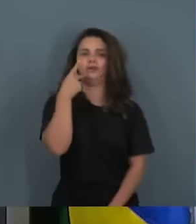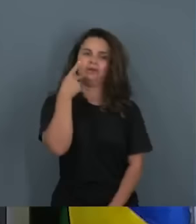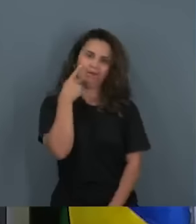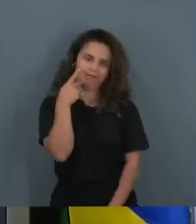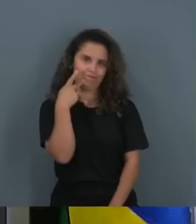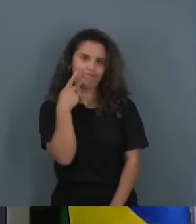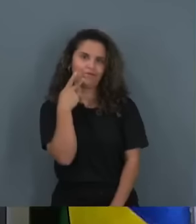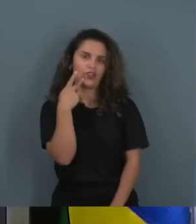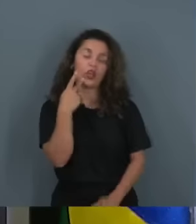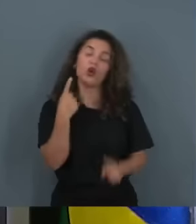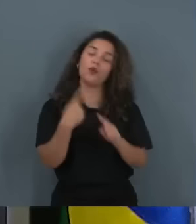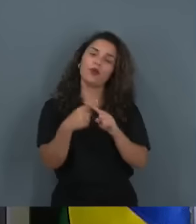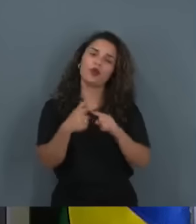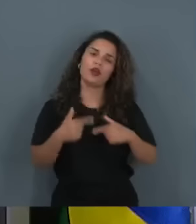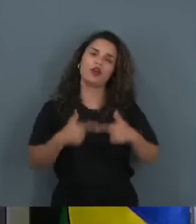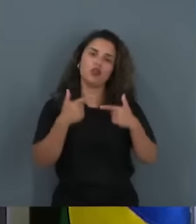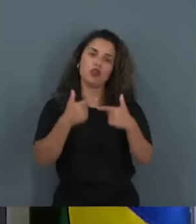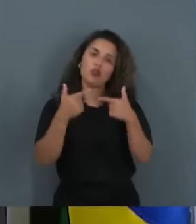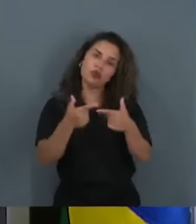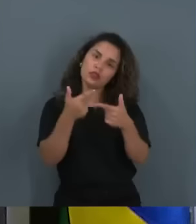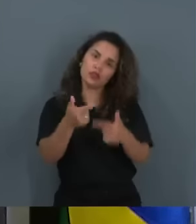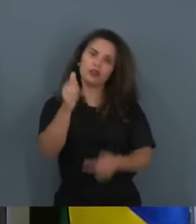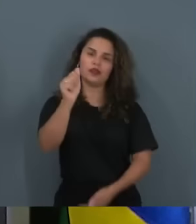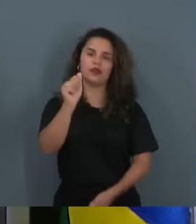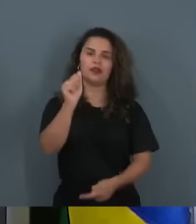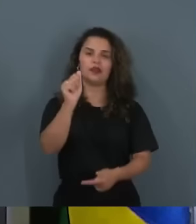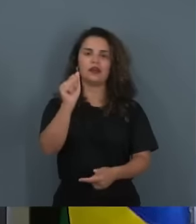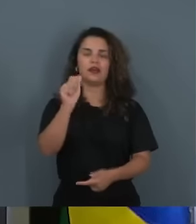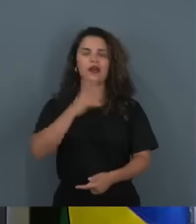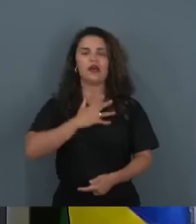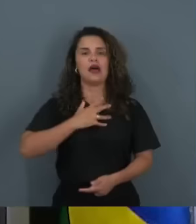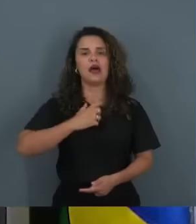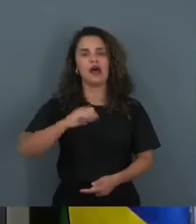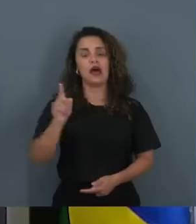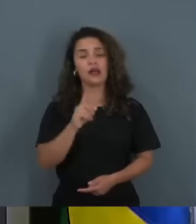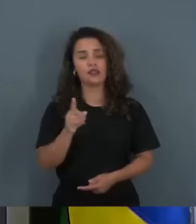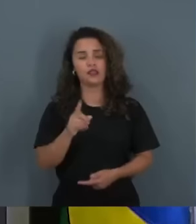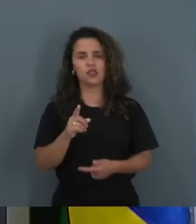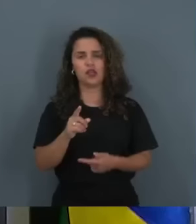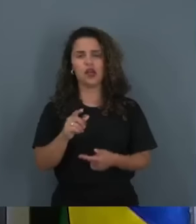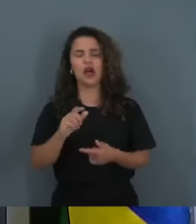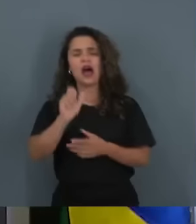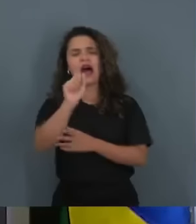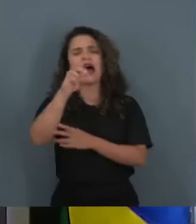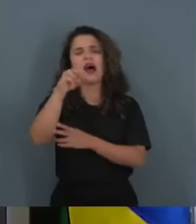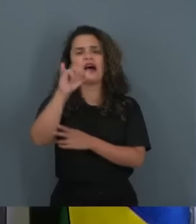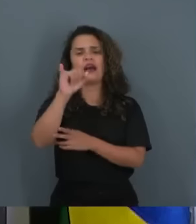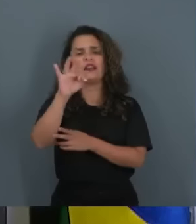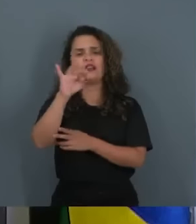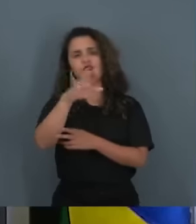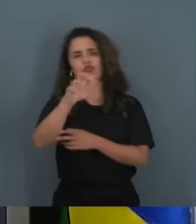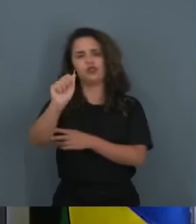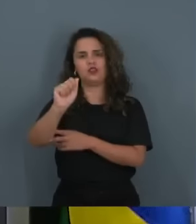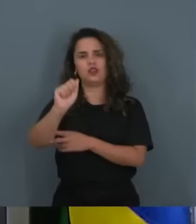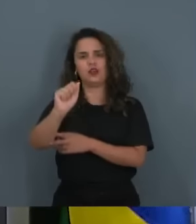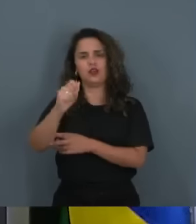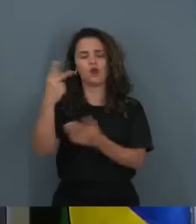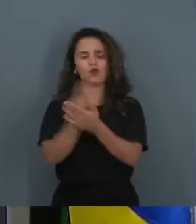por ele defender a anistia, defender a injustiça que está acontecendo com milhares de brasileiros de